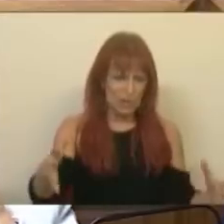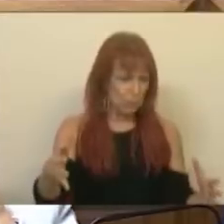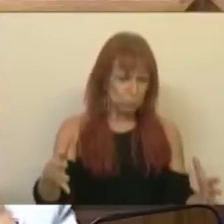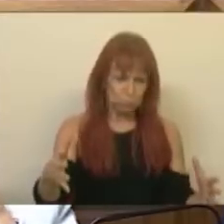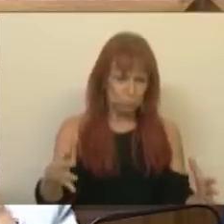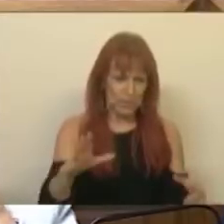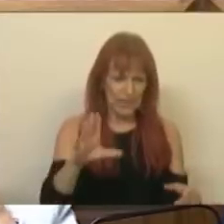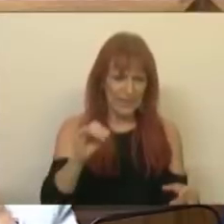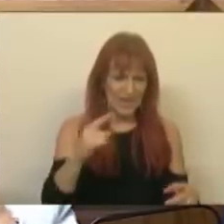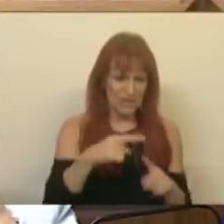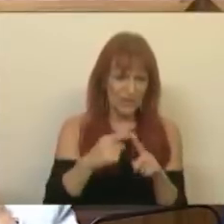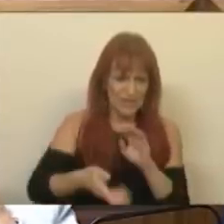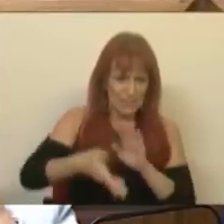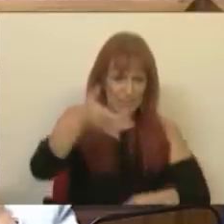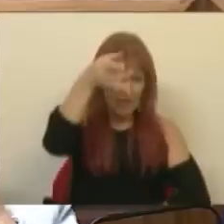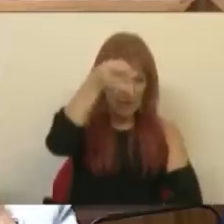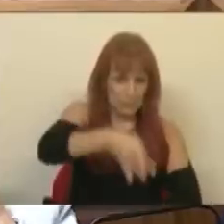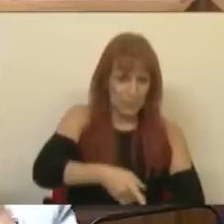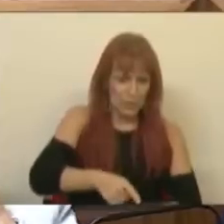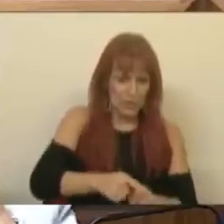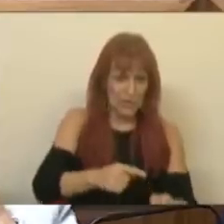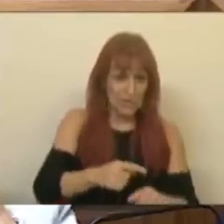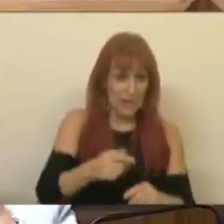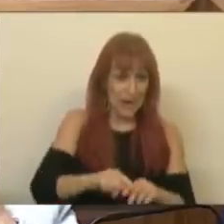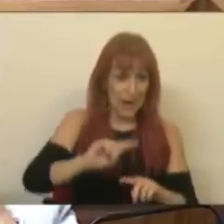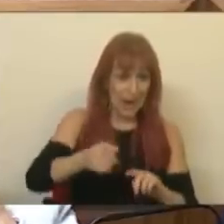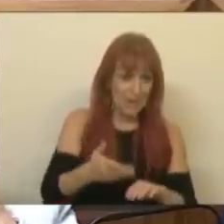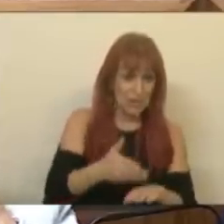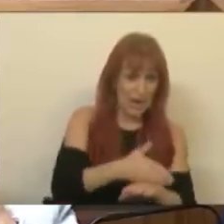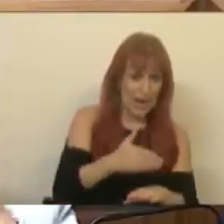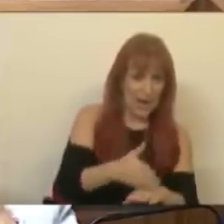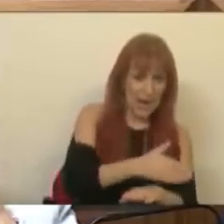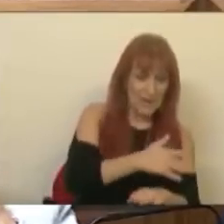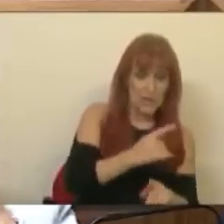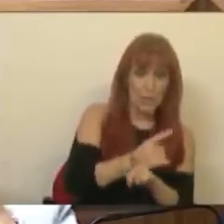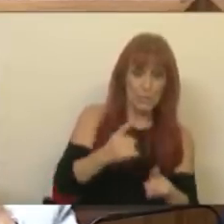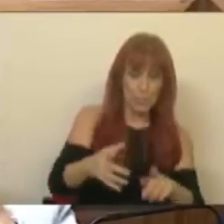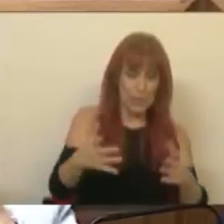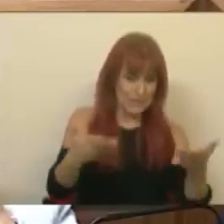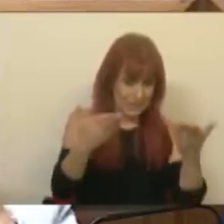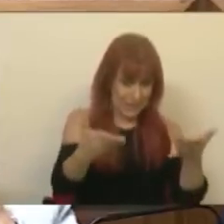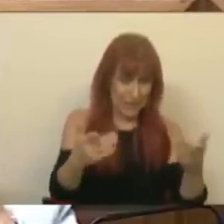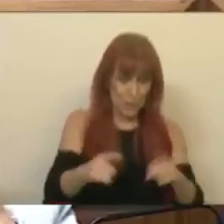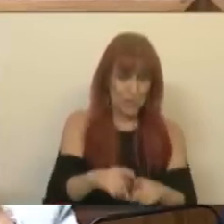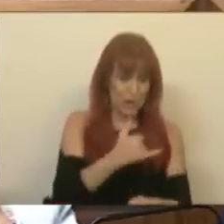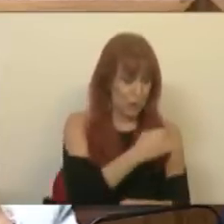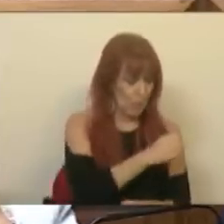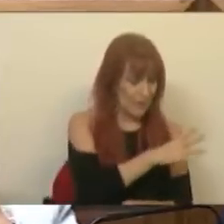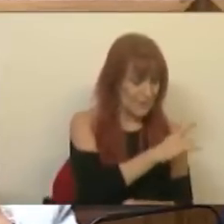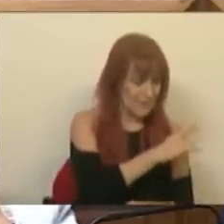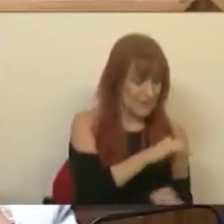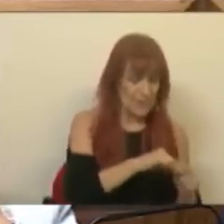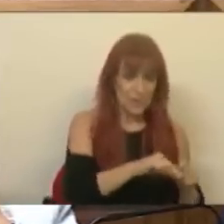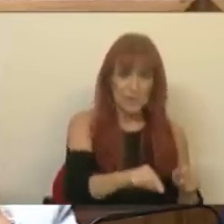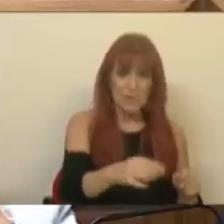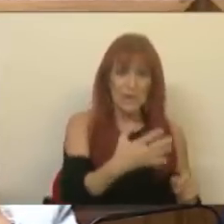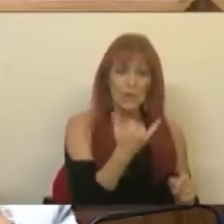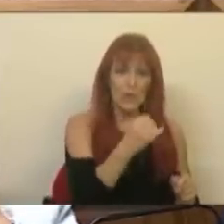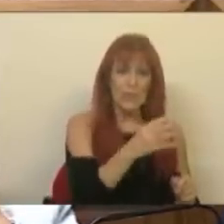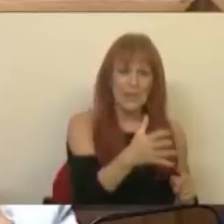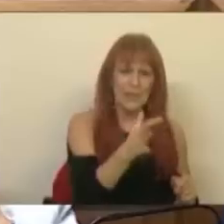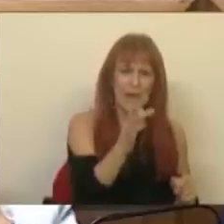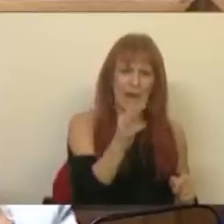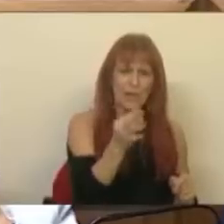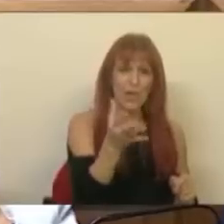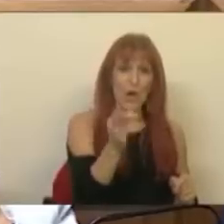10 vezes mais do que nos 15 anos anteriores dados dado que entre entre 2016 e 2014 vezes